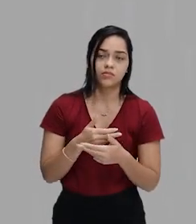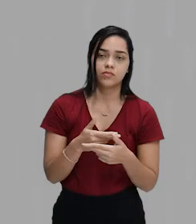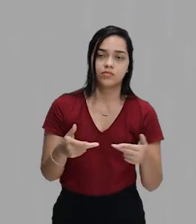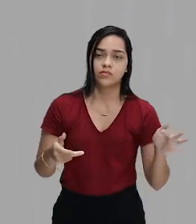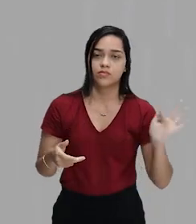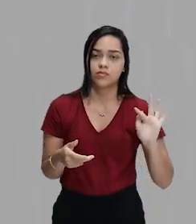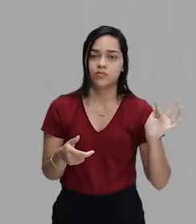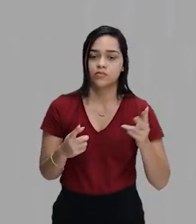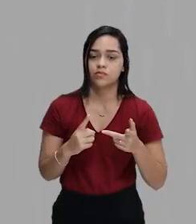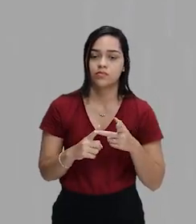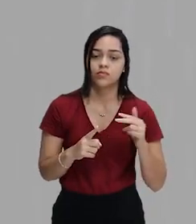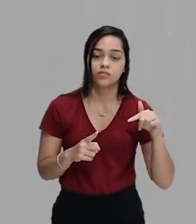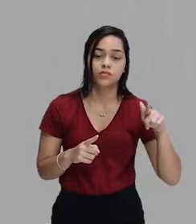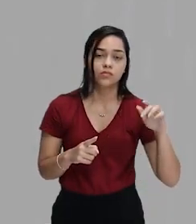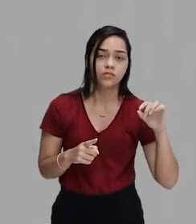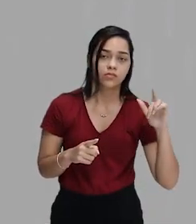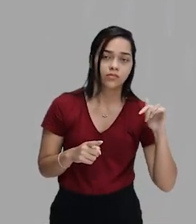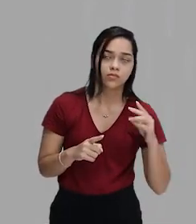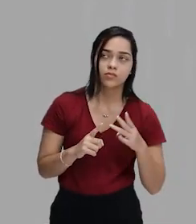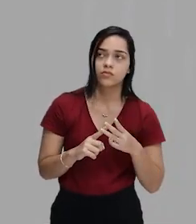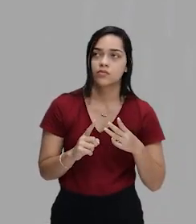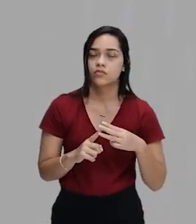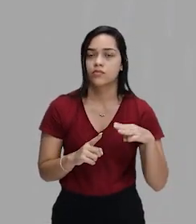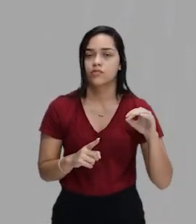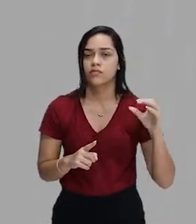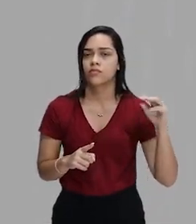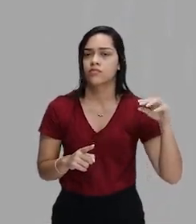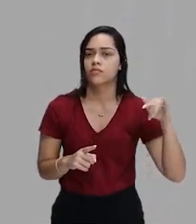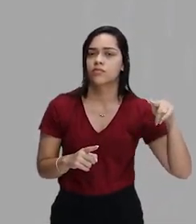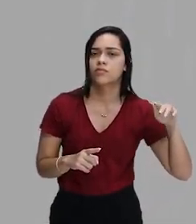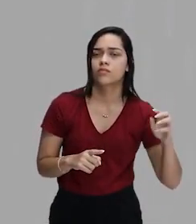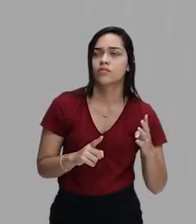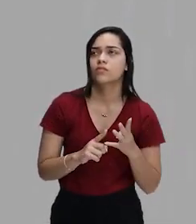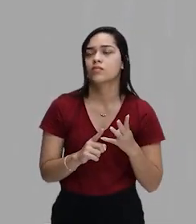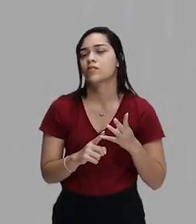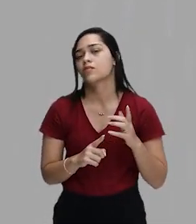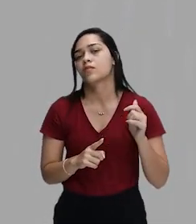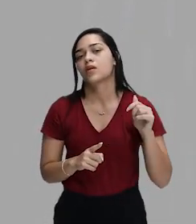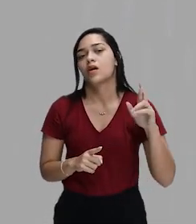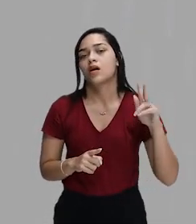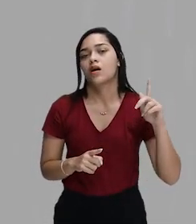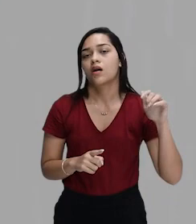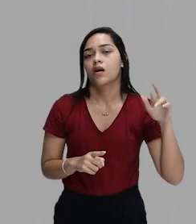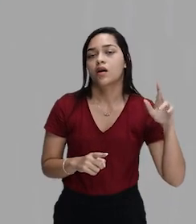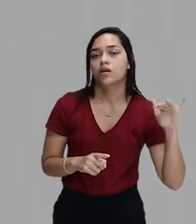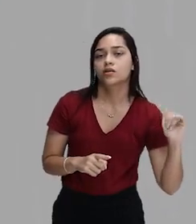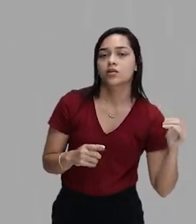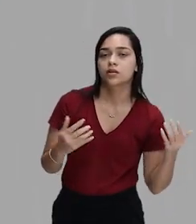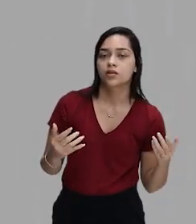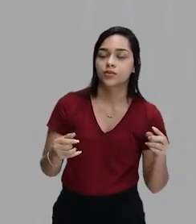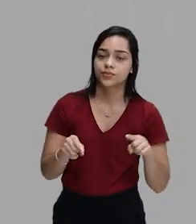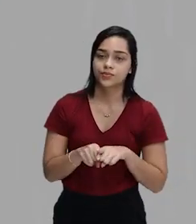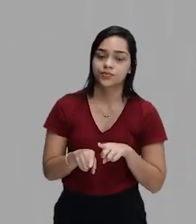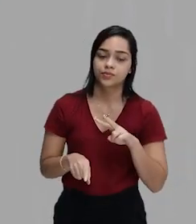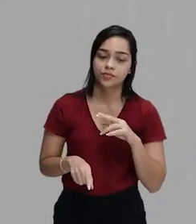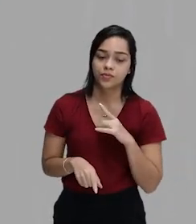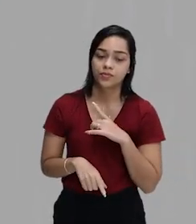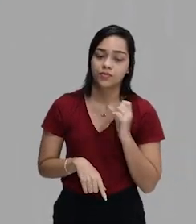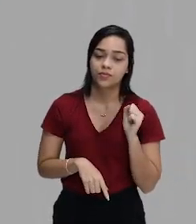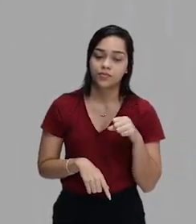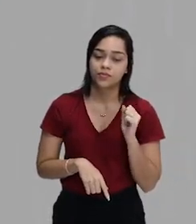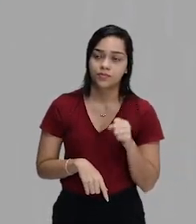francesa, como em Angola, Moçambique, Argélia. E isso vai